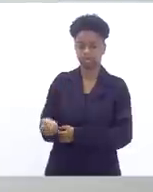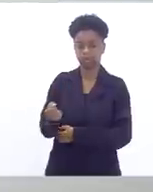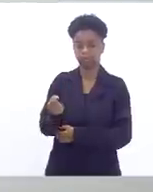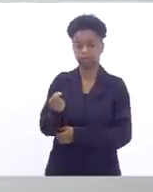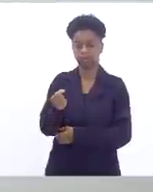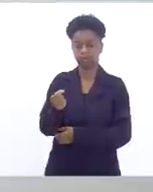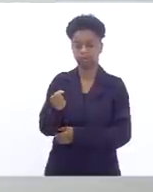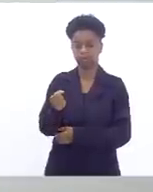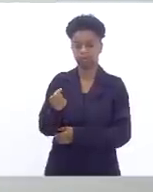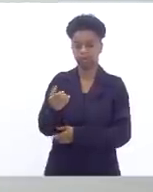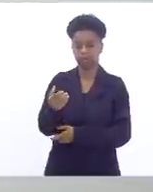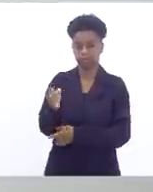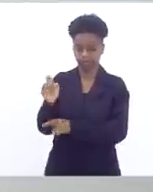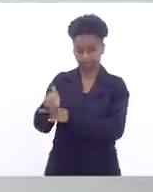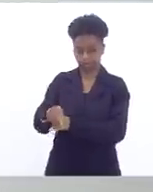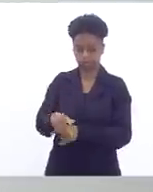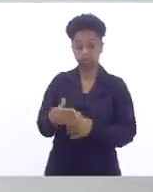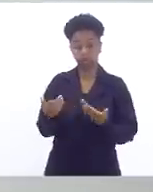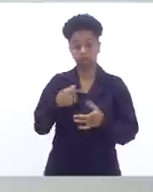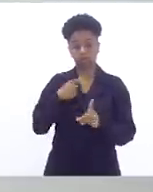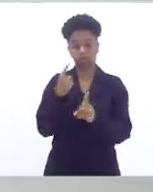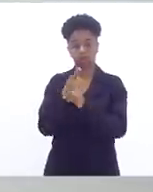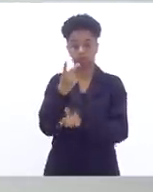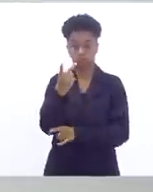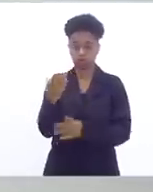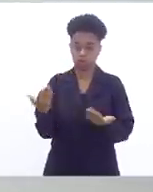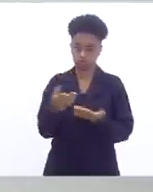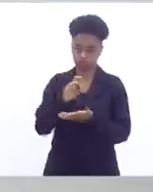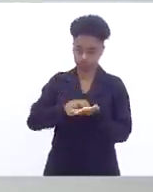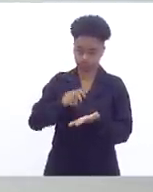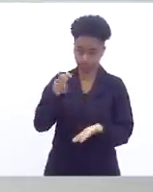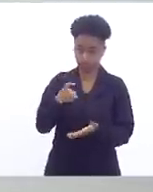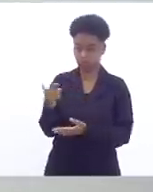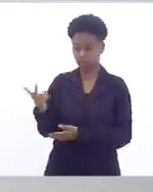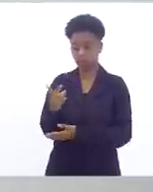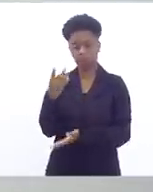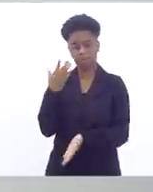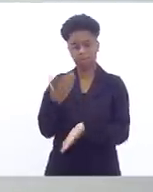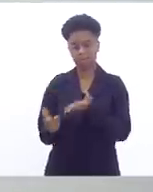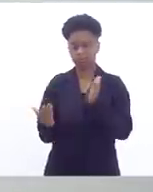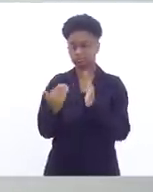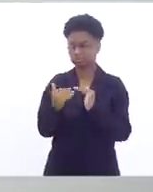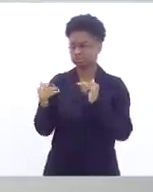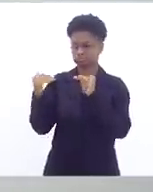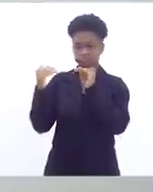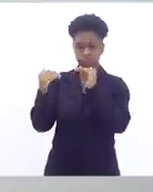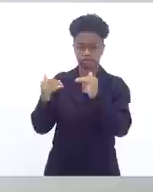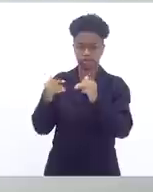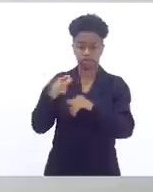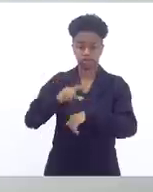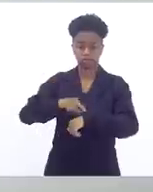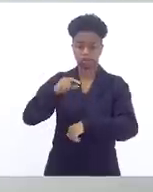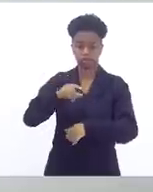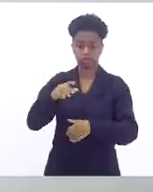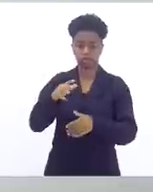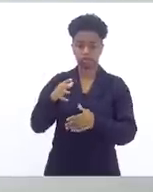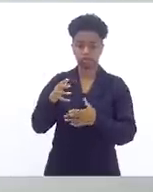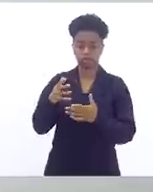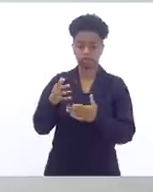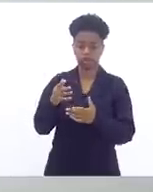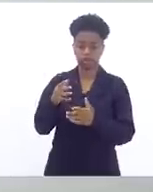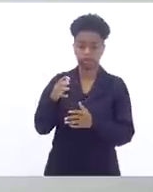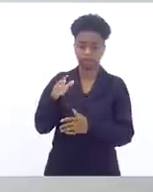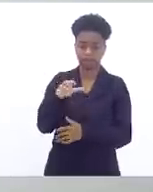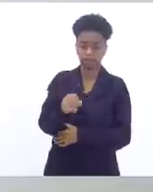coincidência até encontrei duas pela manhã e Elas tiveram uma perda muito grande ela falou Marcelo